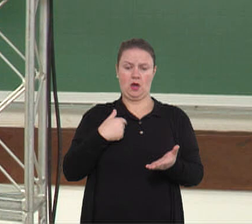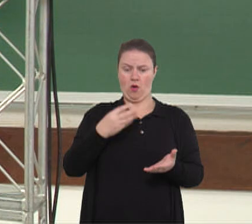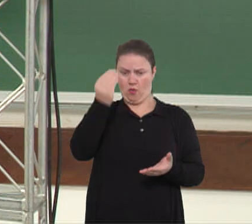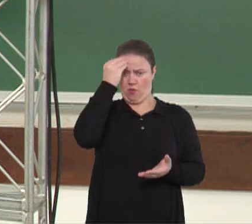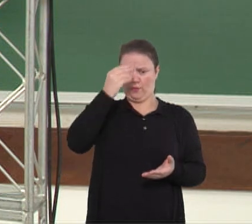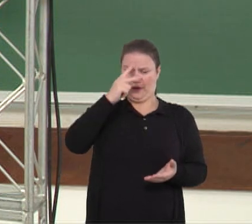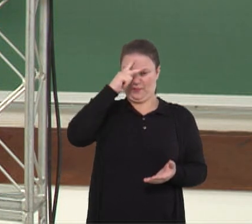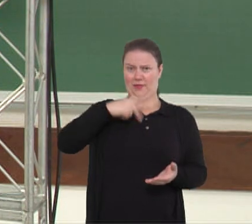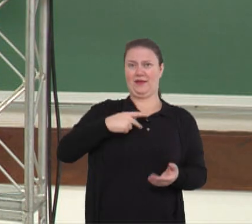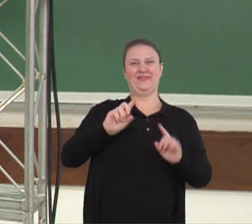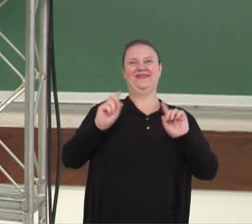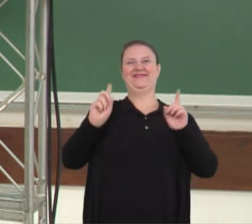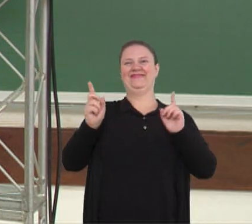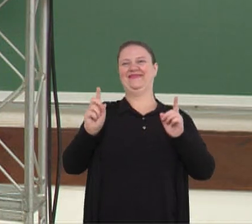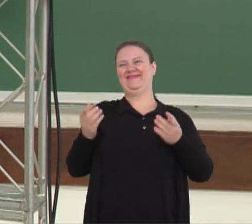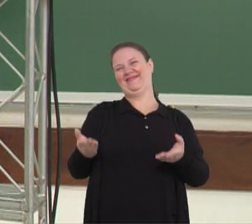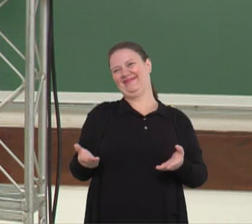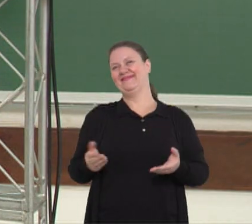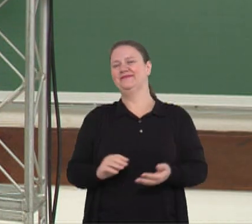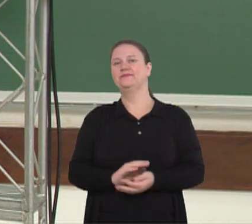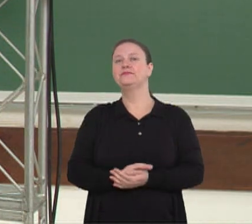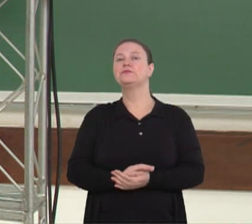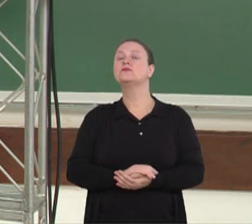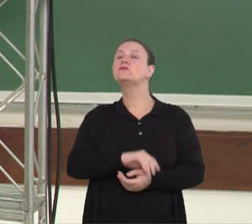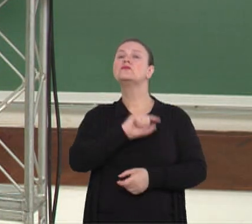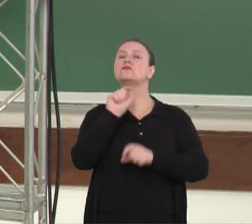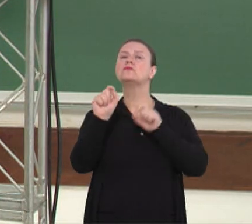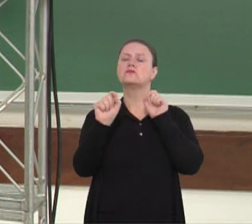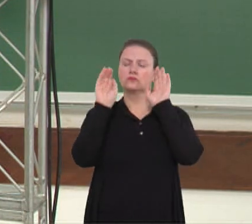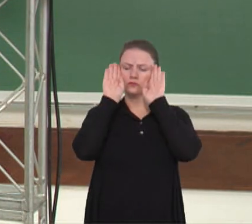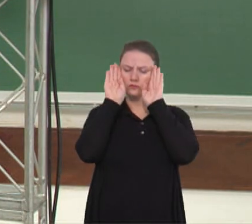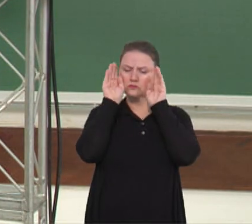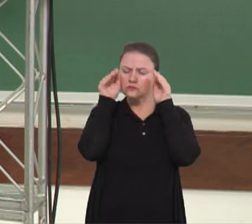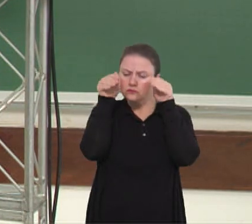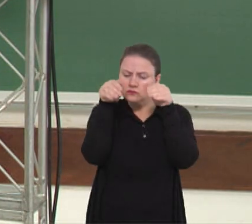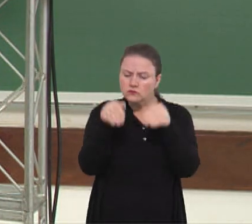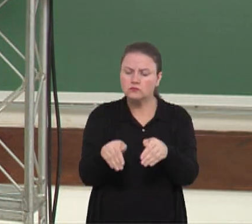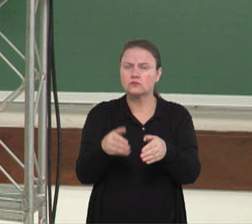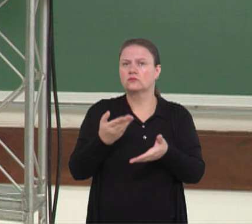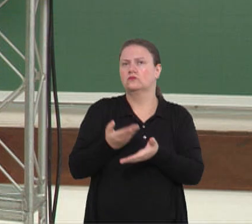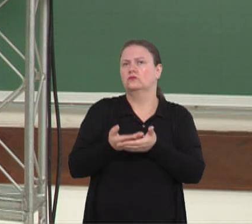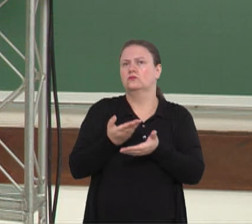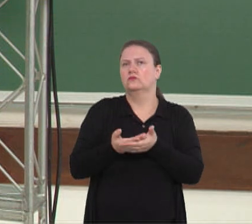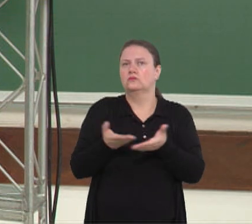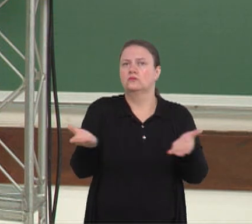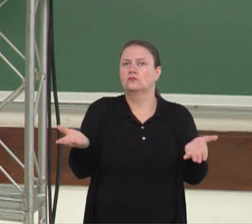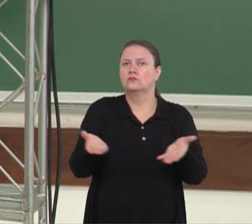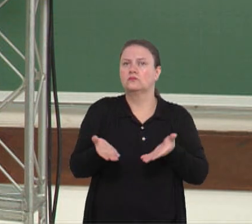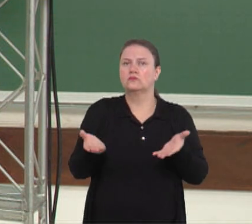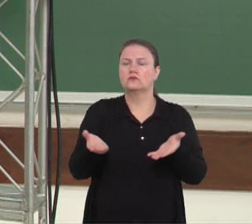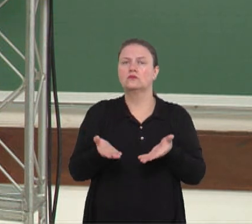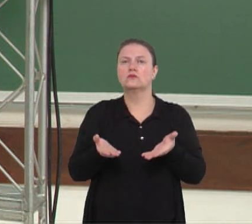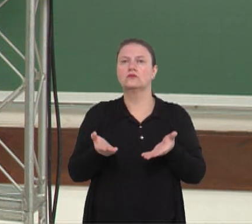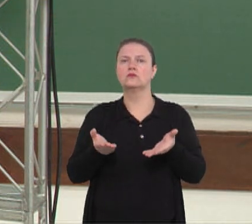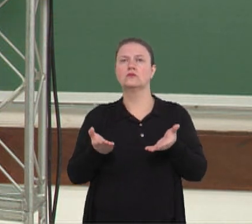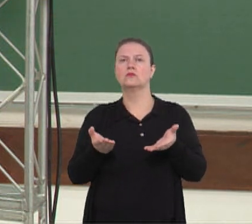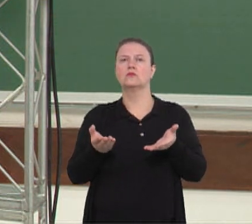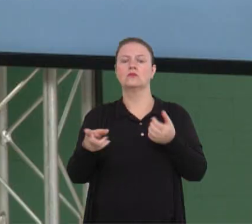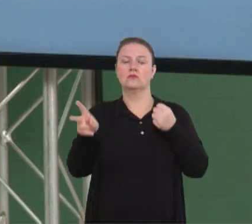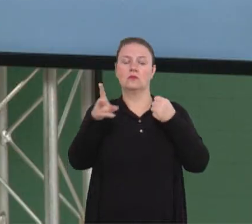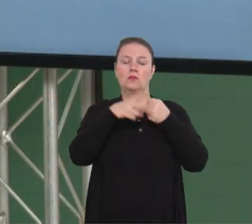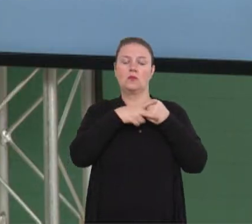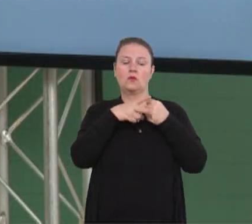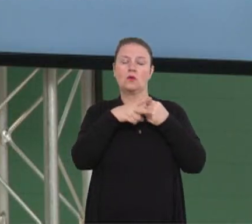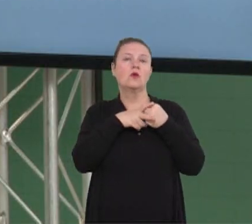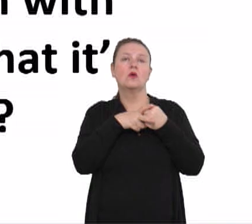dela tá ok então o nosso foco um de nossos focos inclusive na aula de hoje é justamente nesse